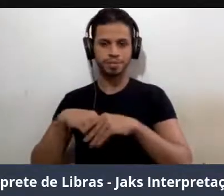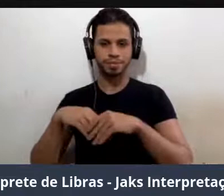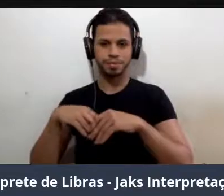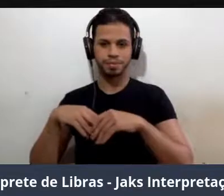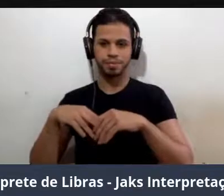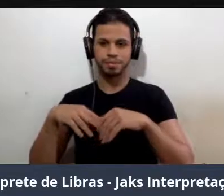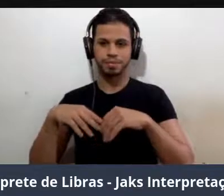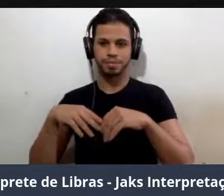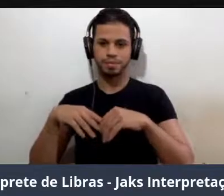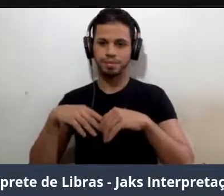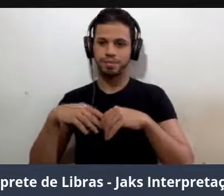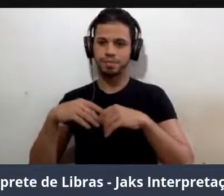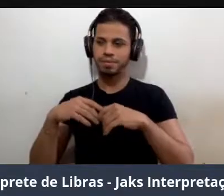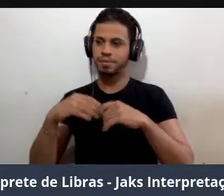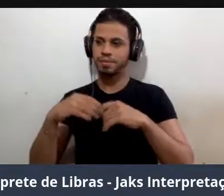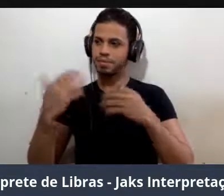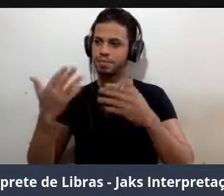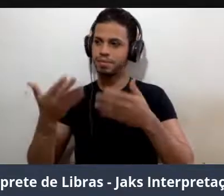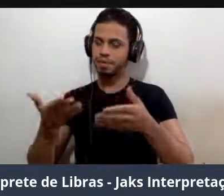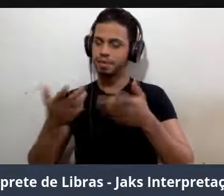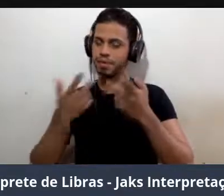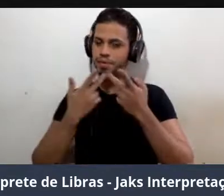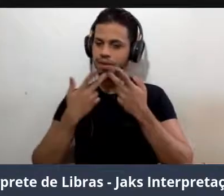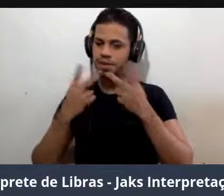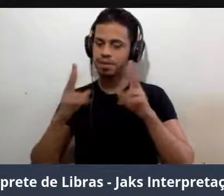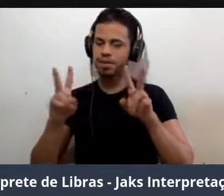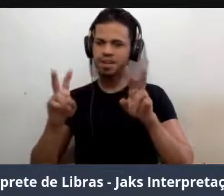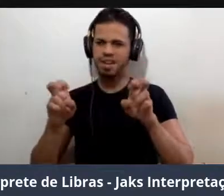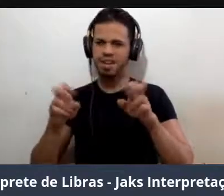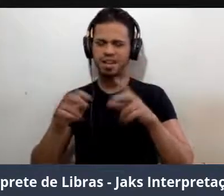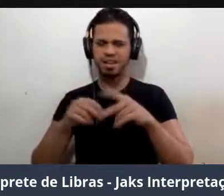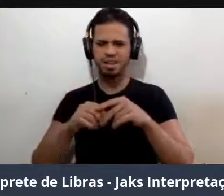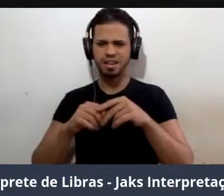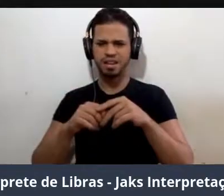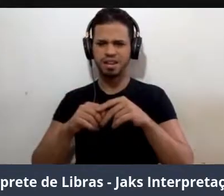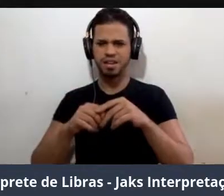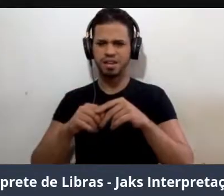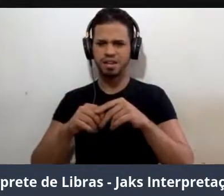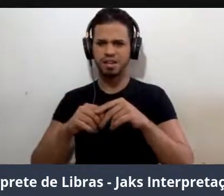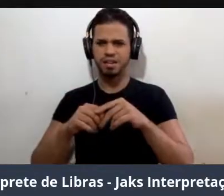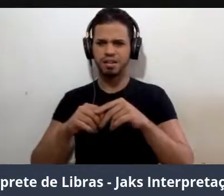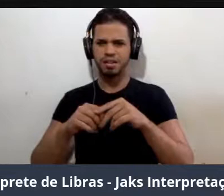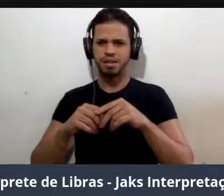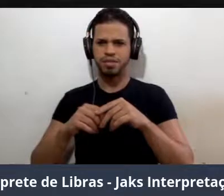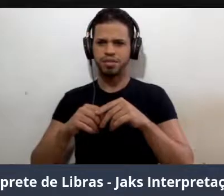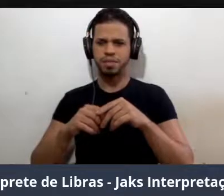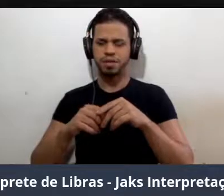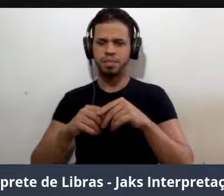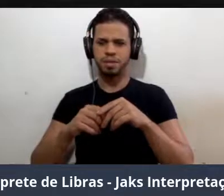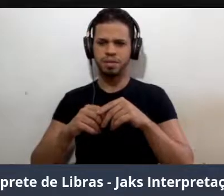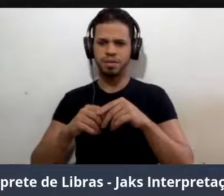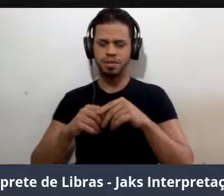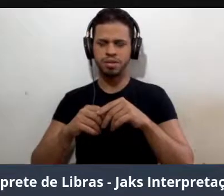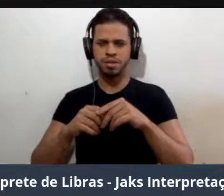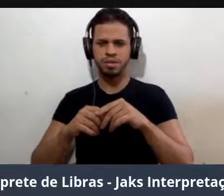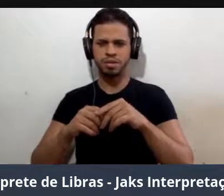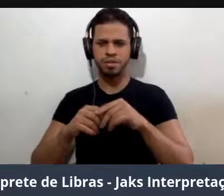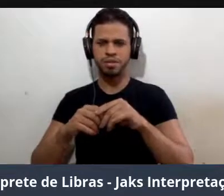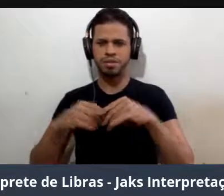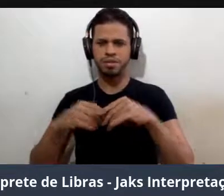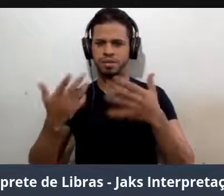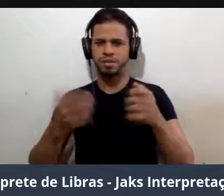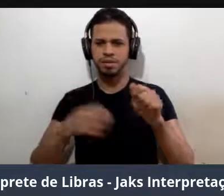Então, Dora, falando um pouquinho aqui da Lourdes, né? A Lourdes, com a